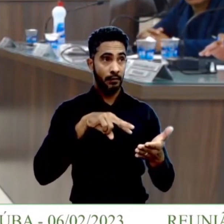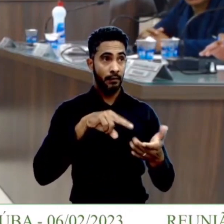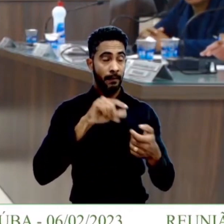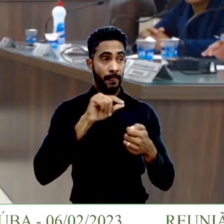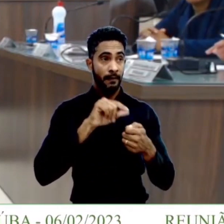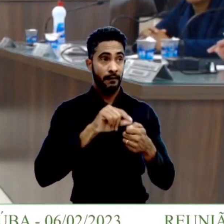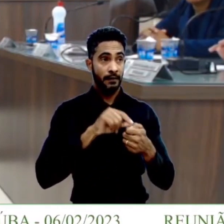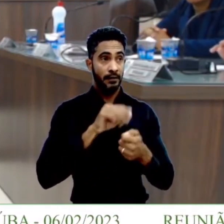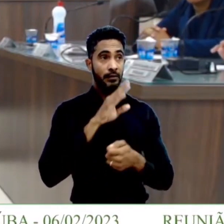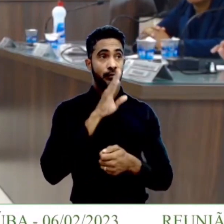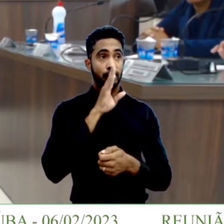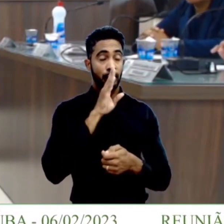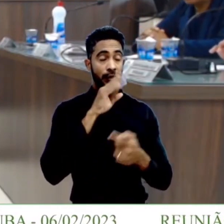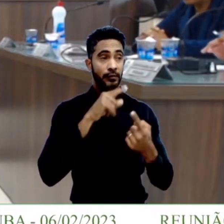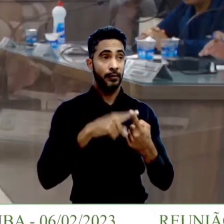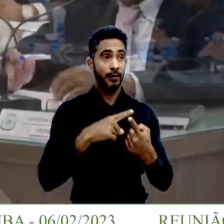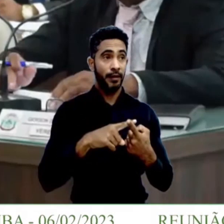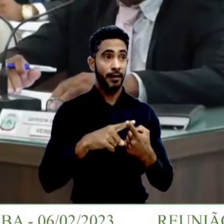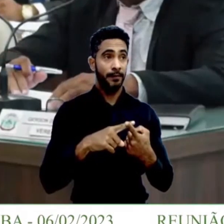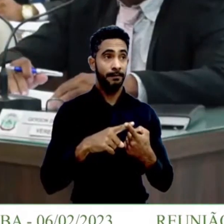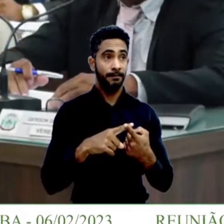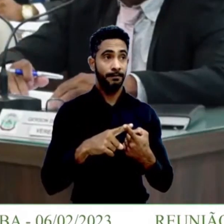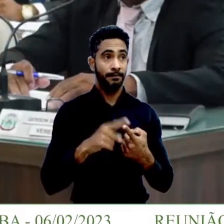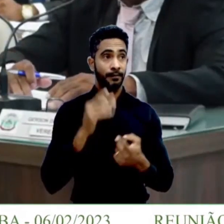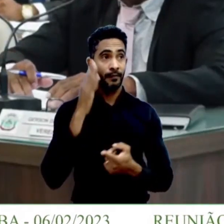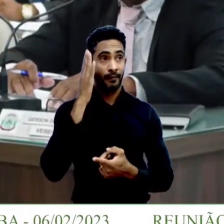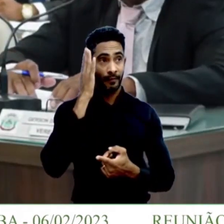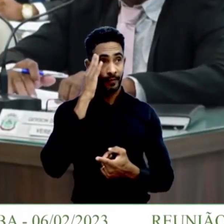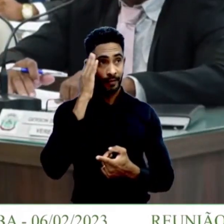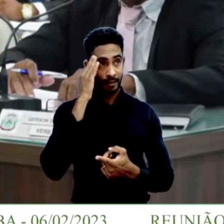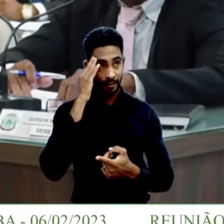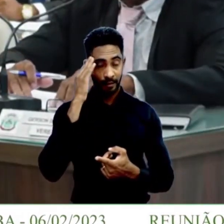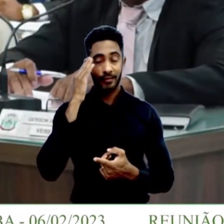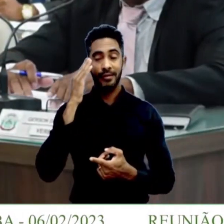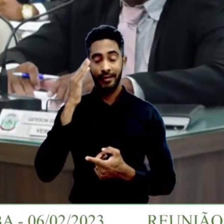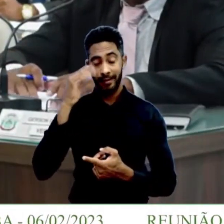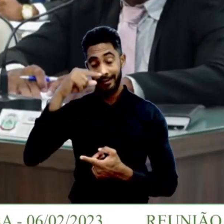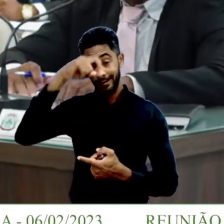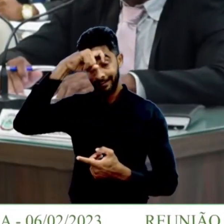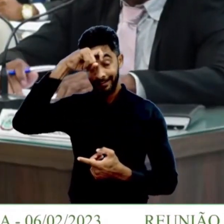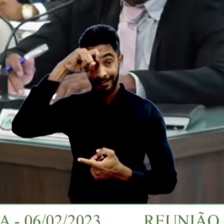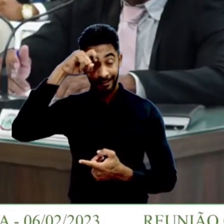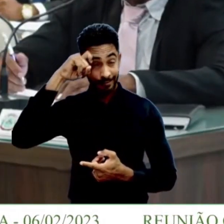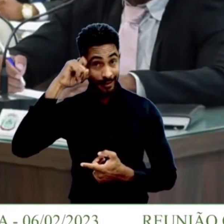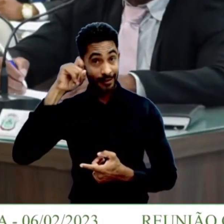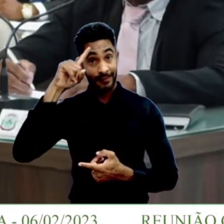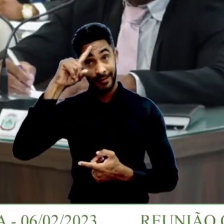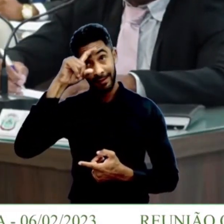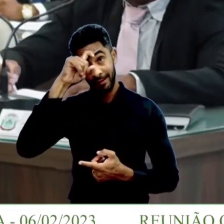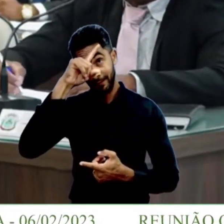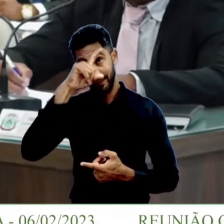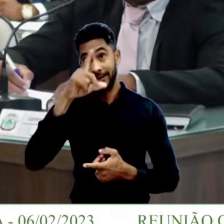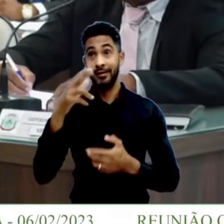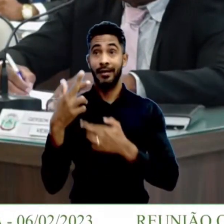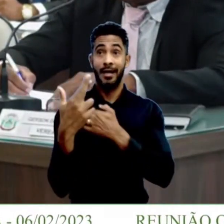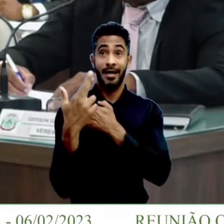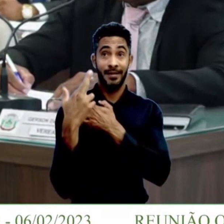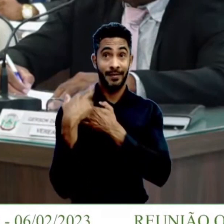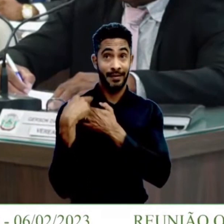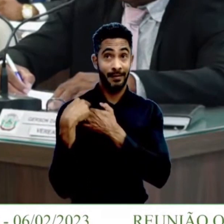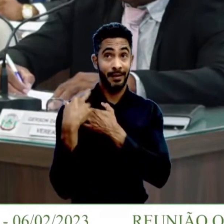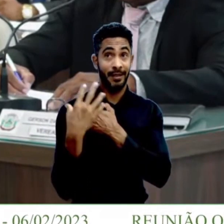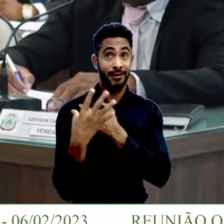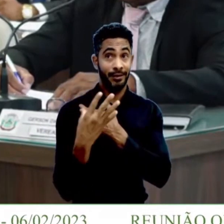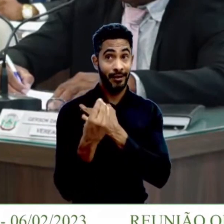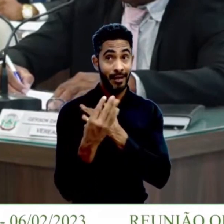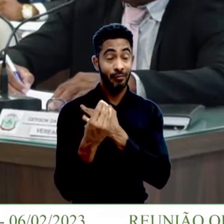fazendo silêncio, porque eu sei que a jornada não vai ser fácil, né? A responsabilidade é grande,